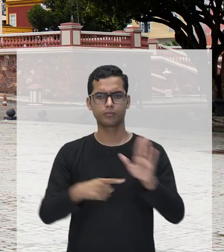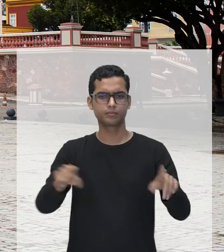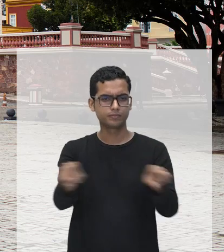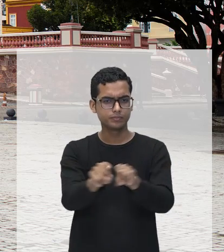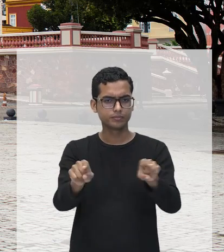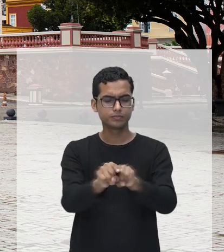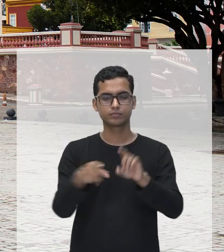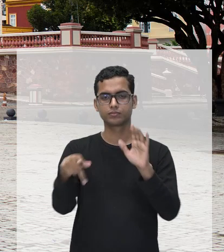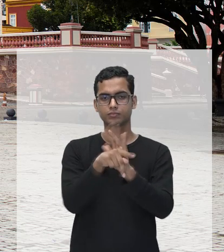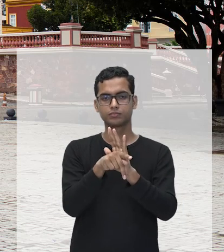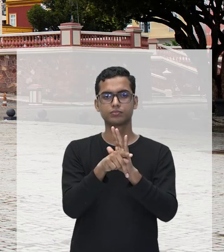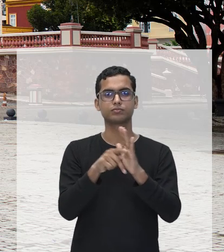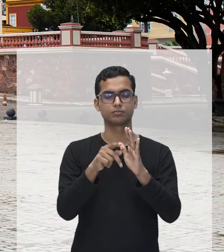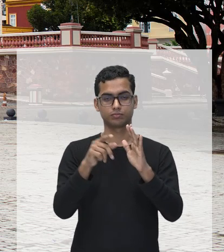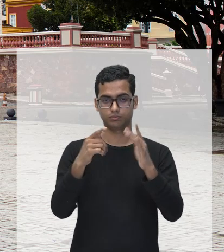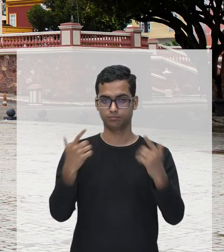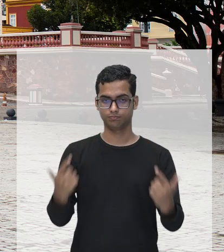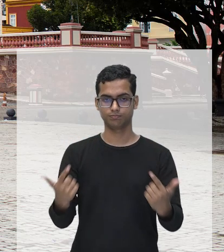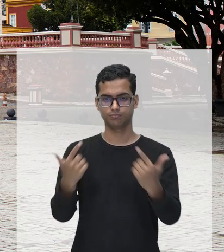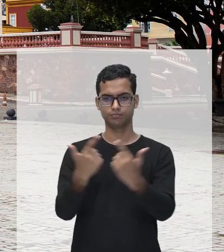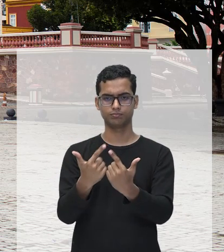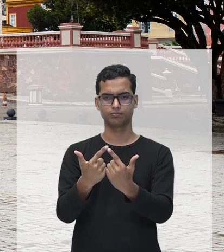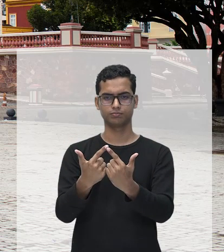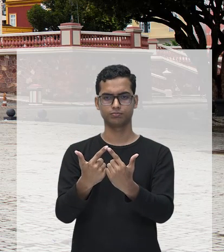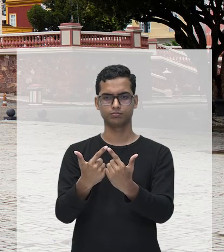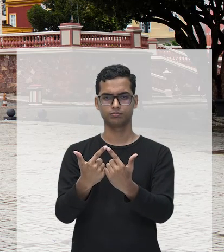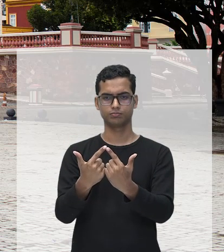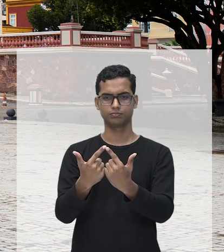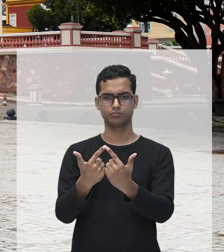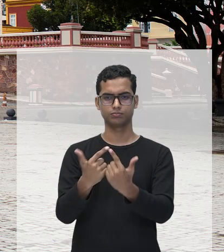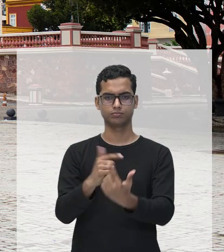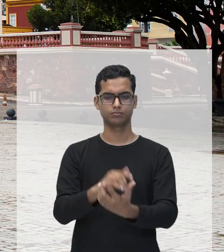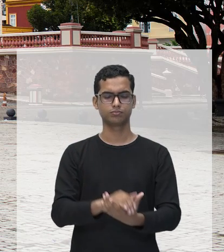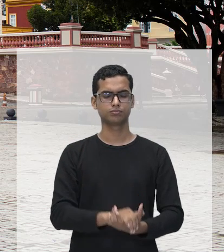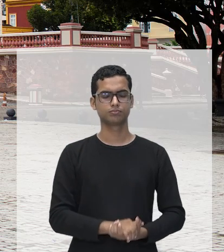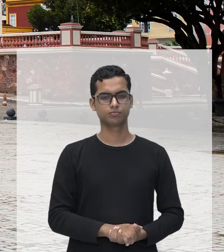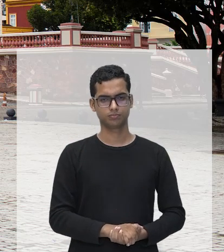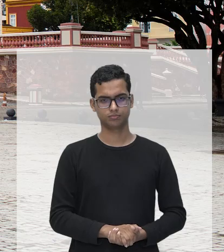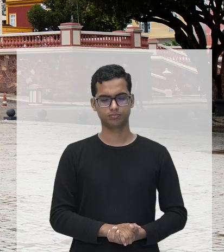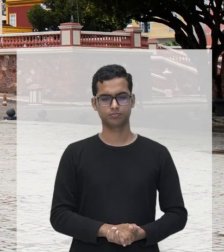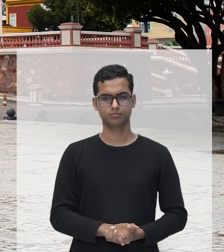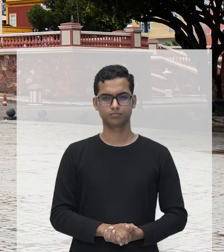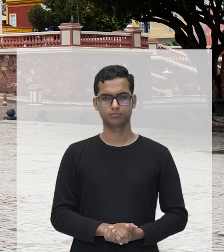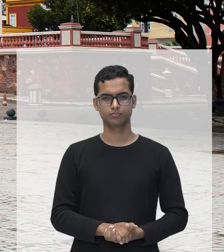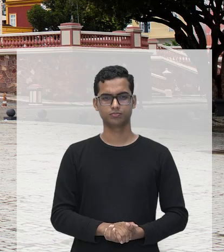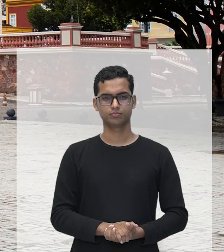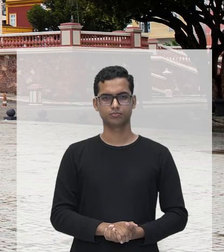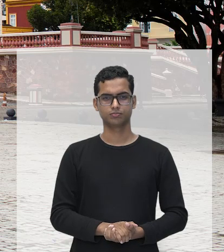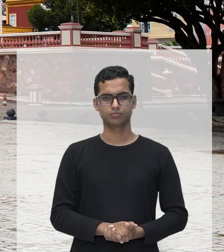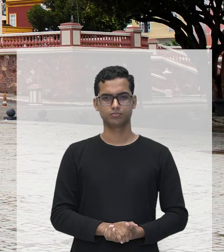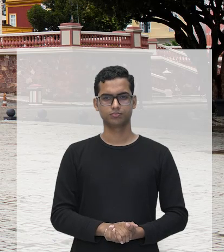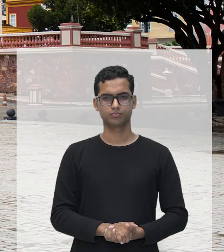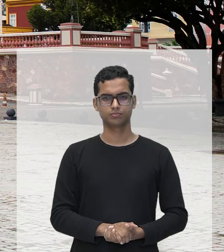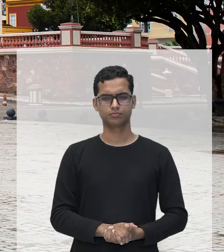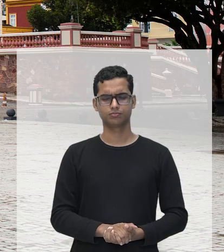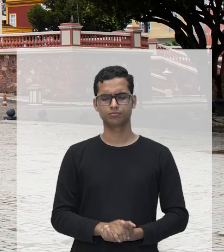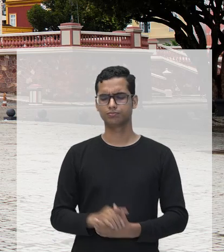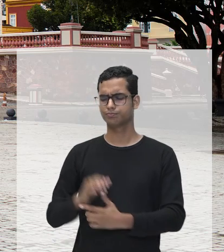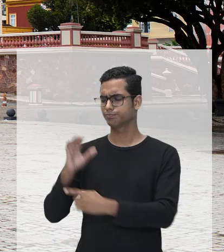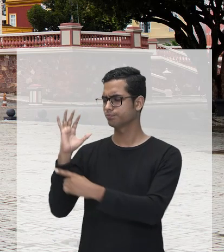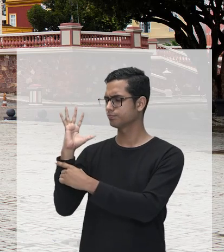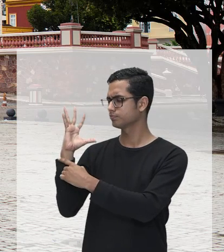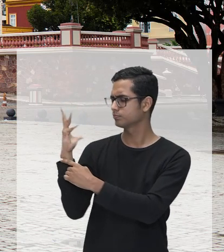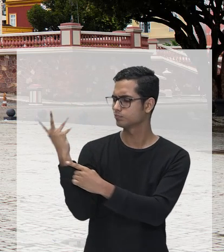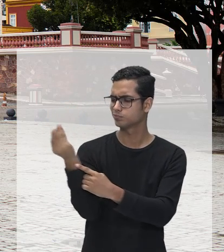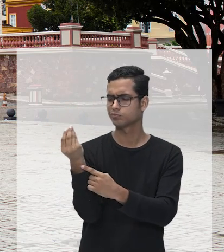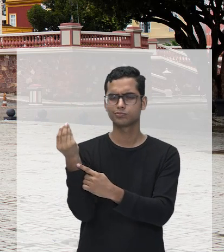nosso Teatro Amazonas. Então, a gente vai falar um pouco o que vem ser a arte. Então, a arte